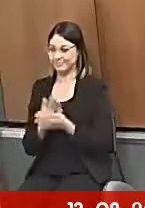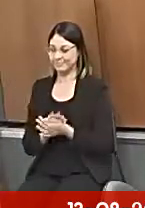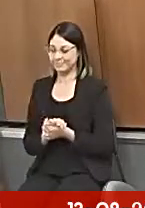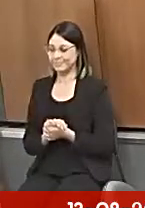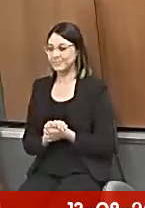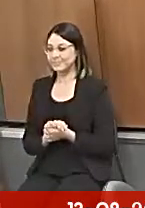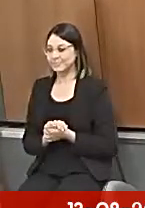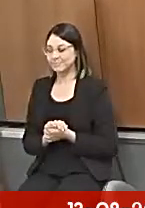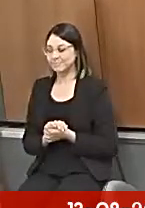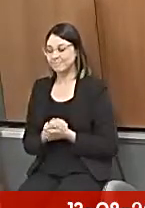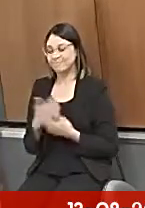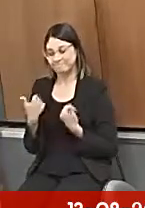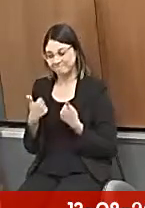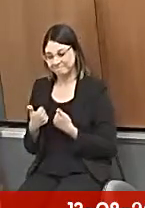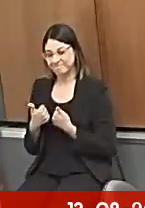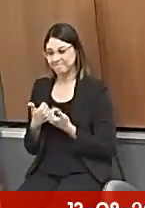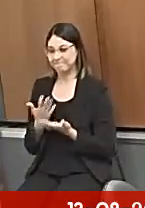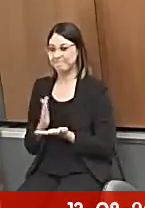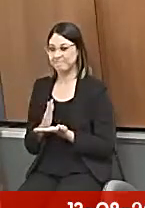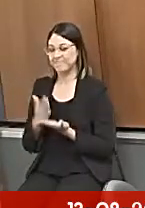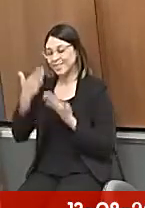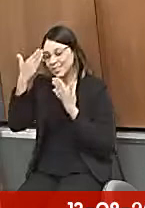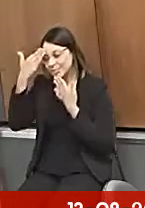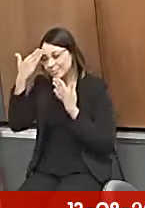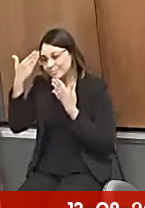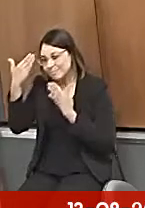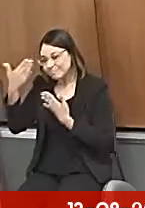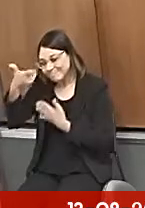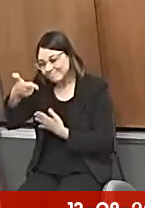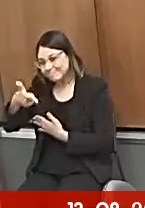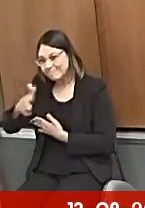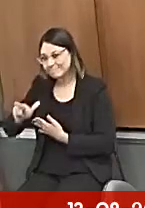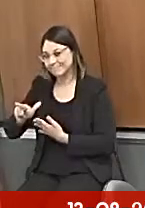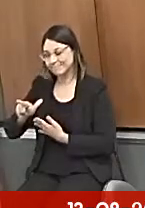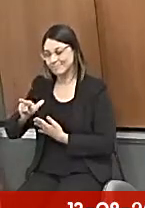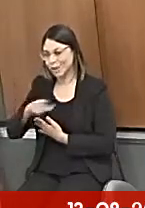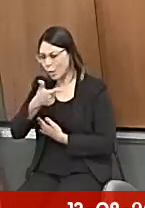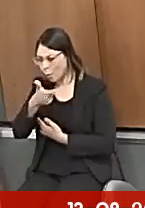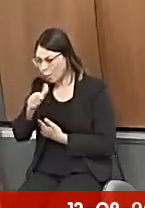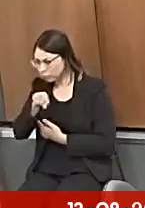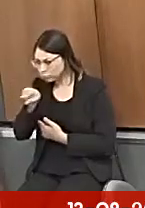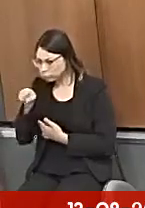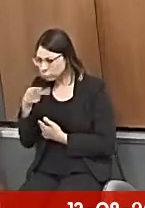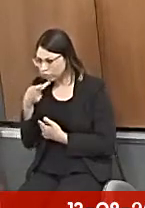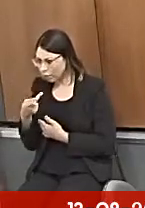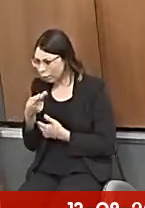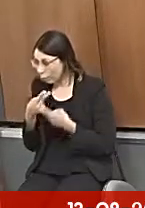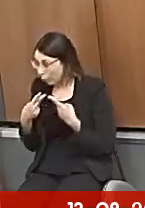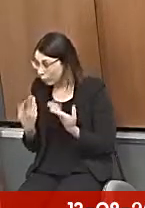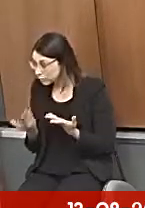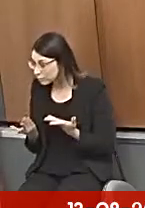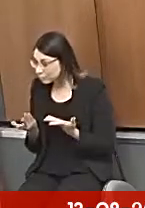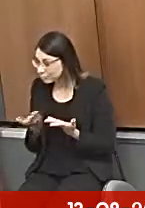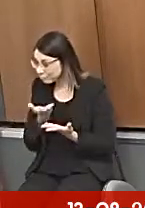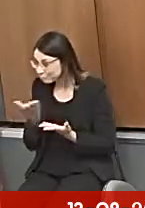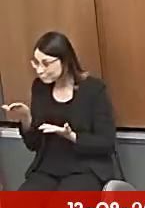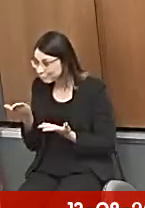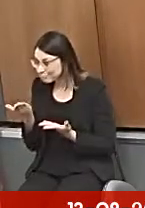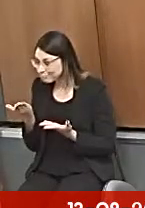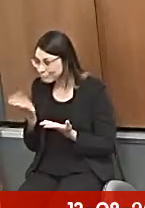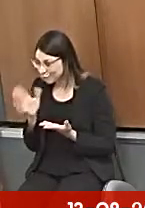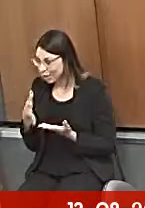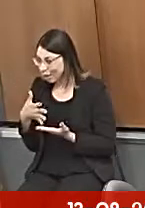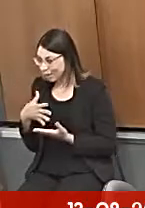muito bem então agradeço a mais algum atleta gostaria de fazer uso da palavra são